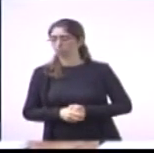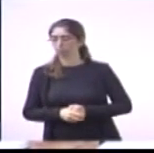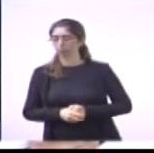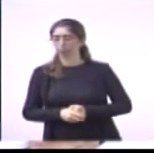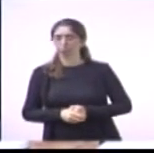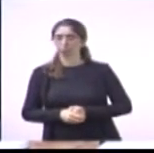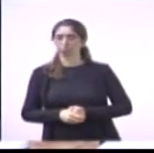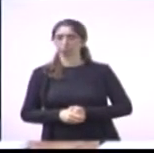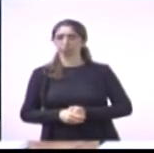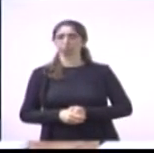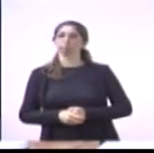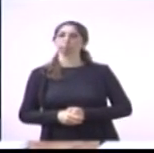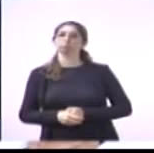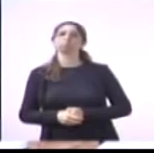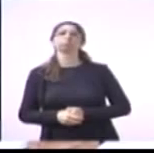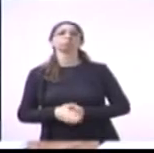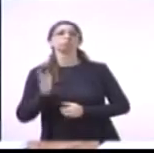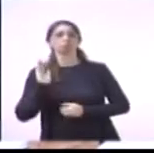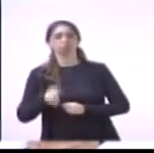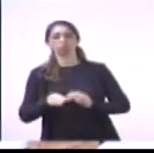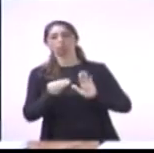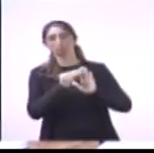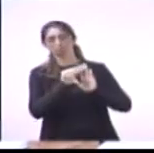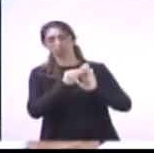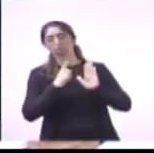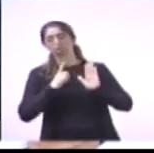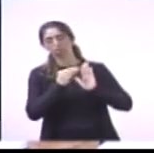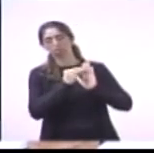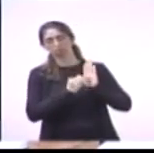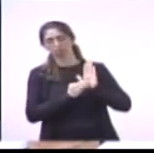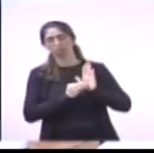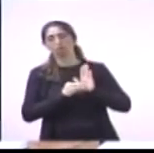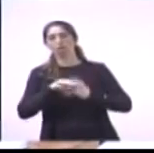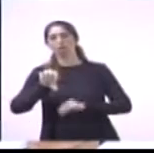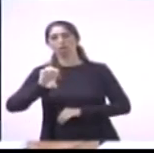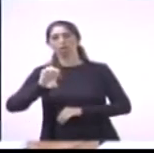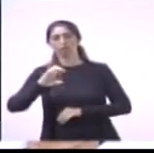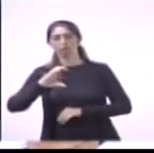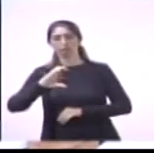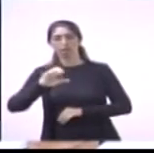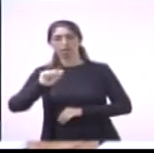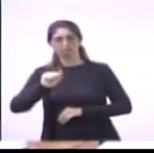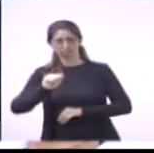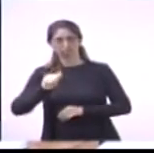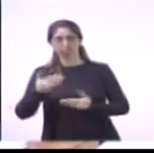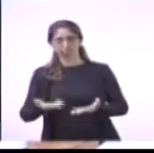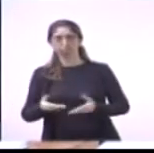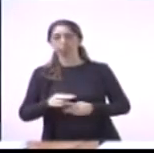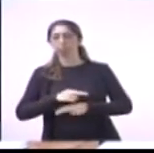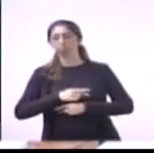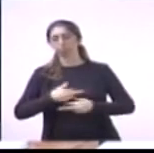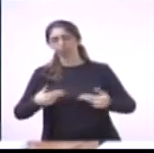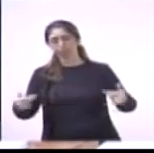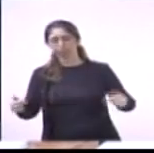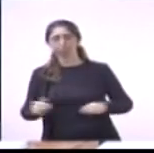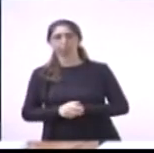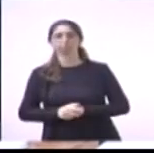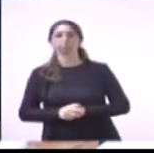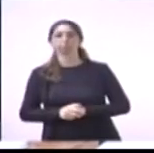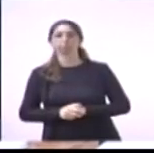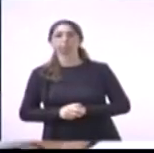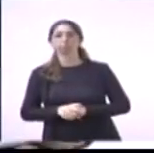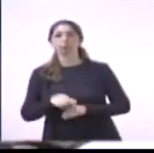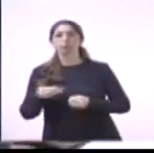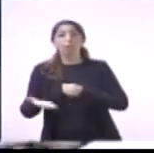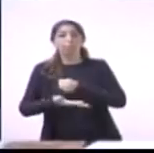fala do Estatuto da Criança, do Adolescente, e aí no seu sistema municipal de ensino se